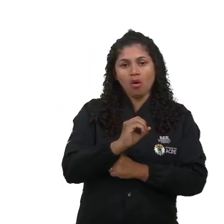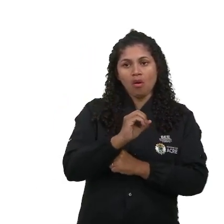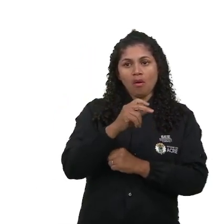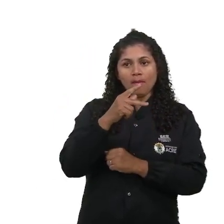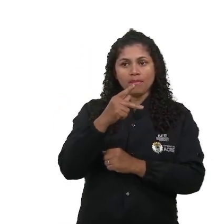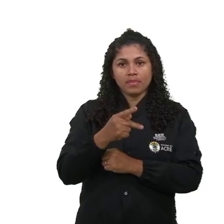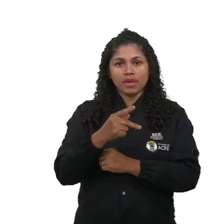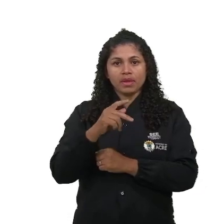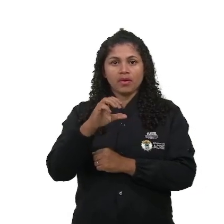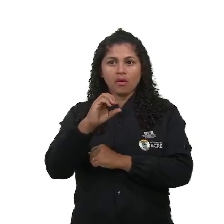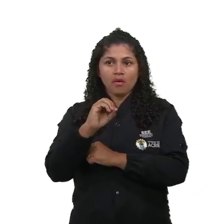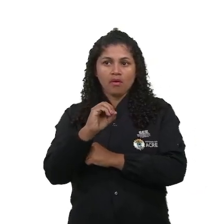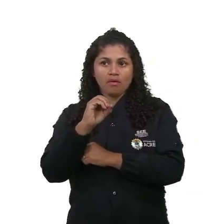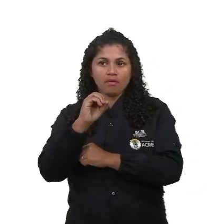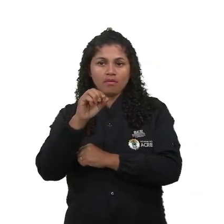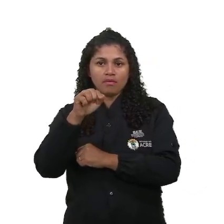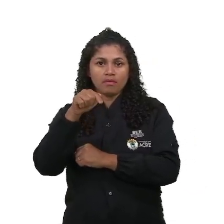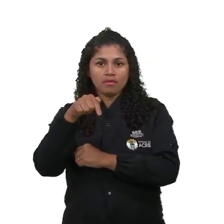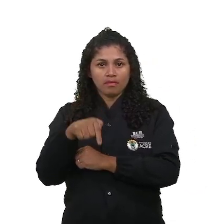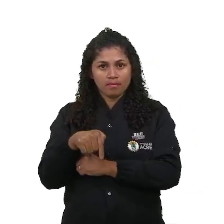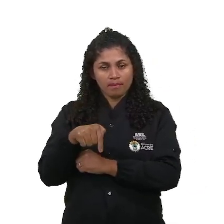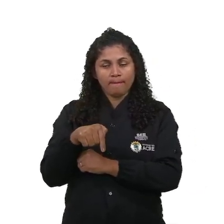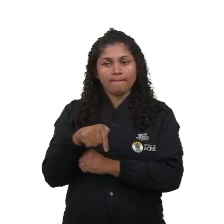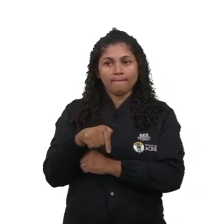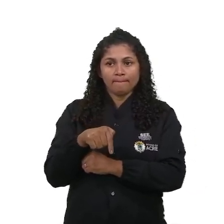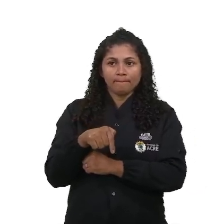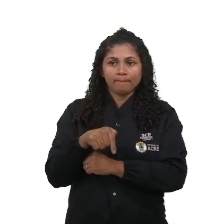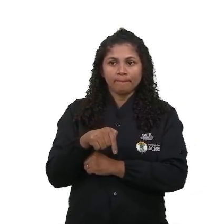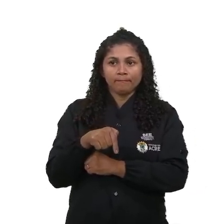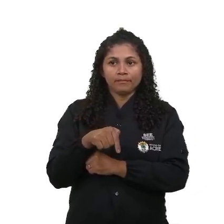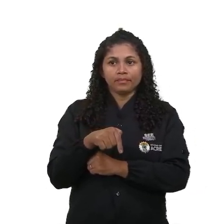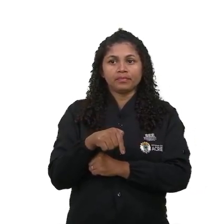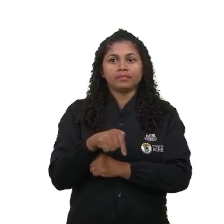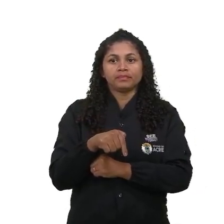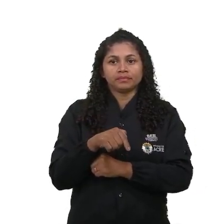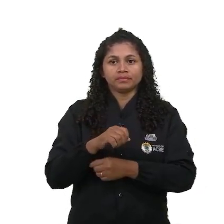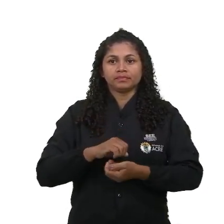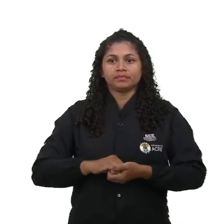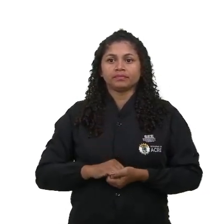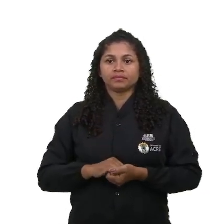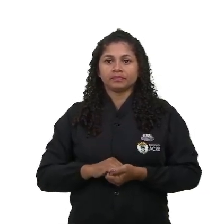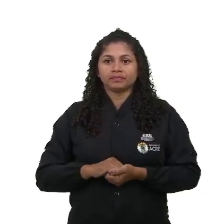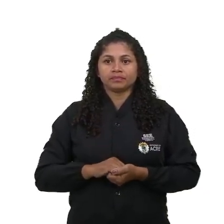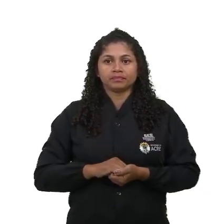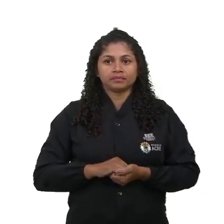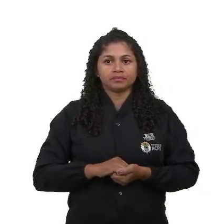OQ, e você diz que o OP é U e o OQ é V.